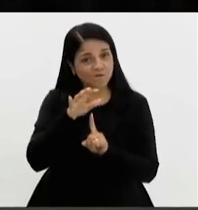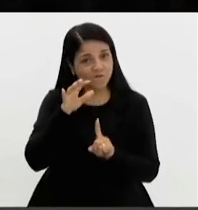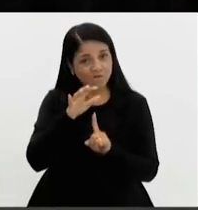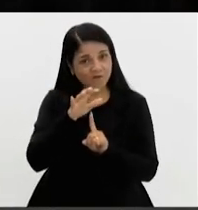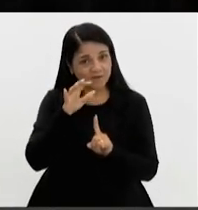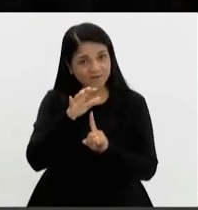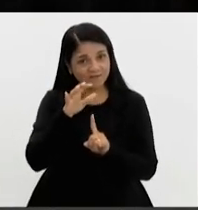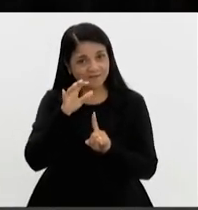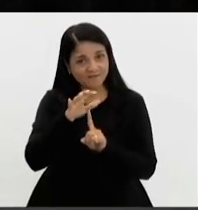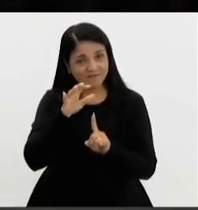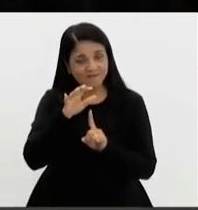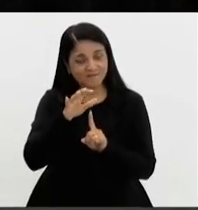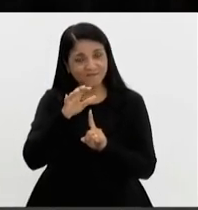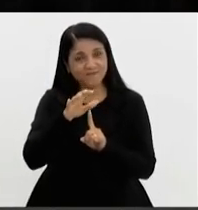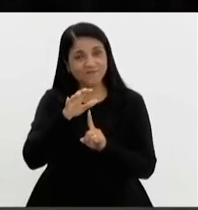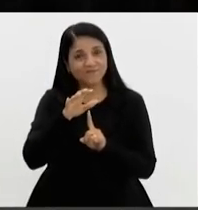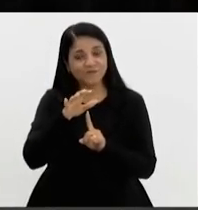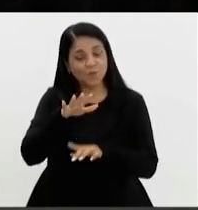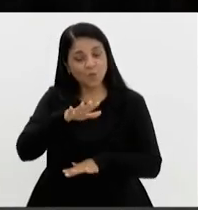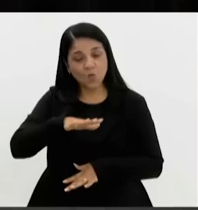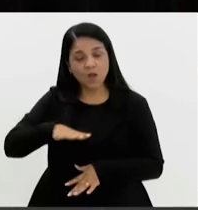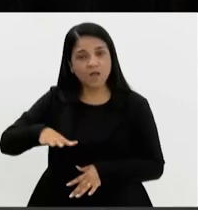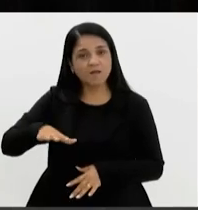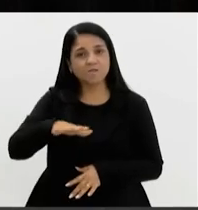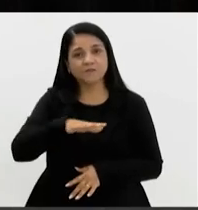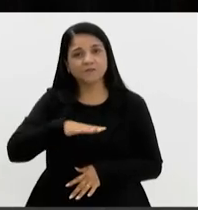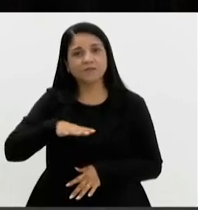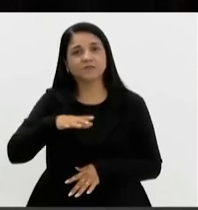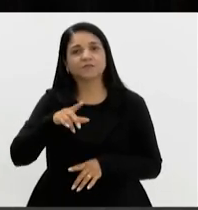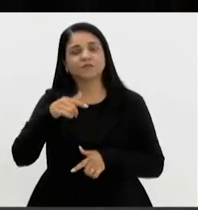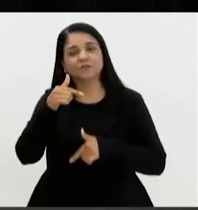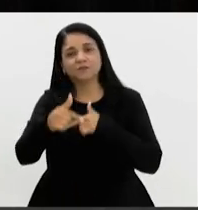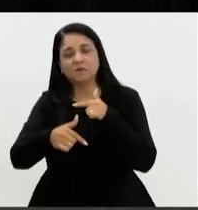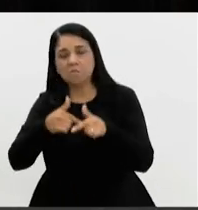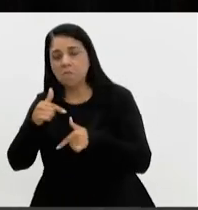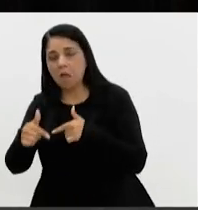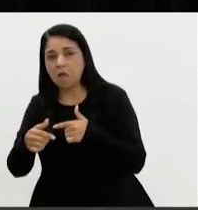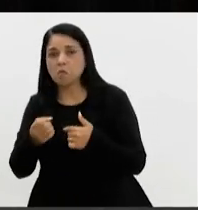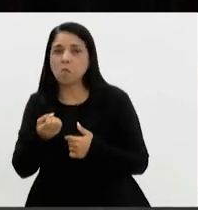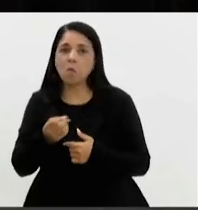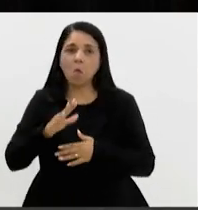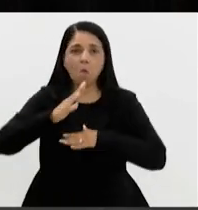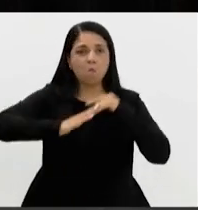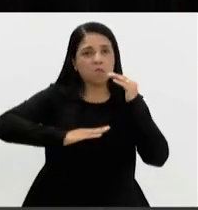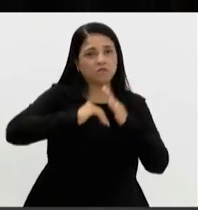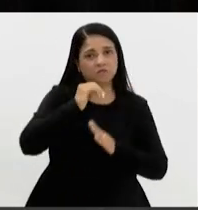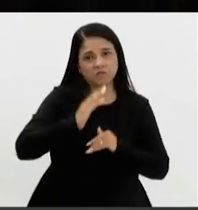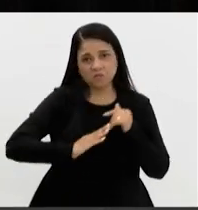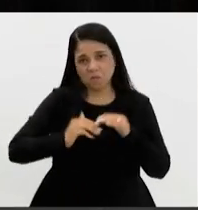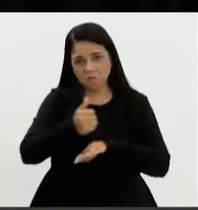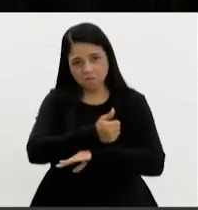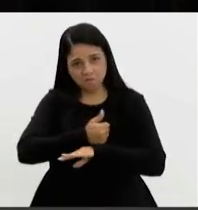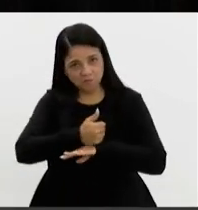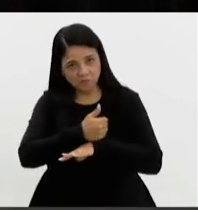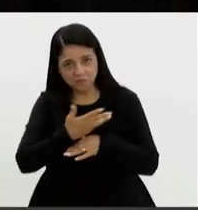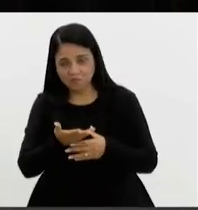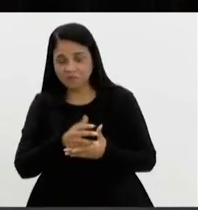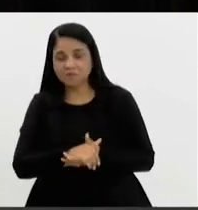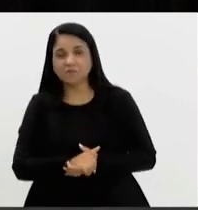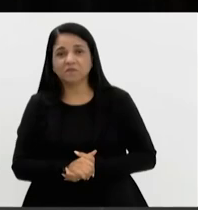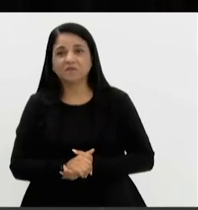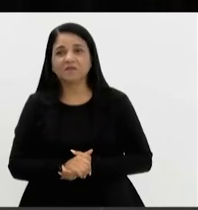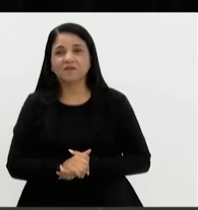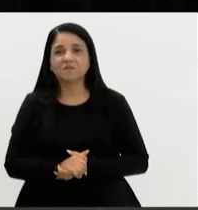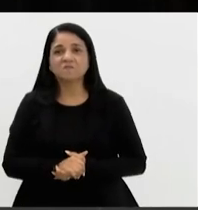e o seu ambiente seja ele de trabalho seja ele profissional e né